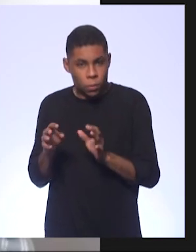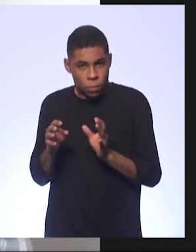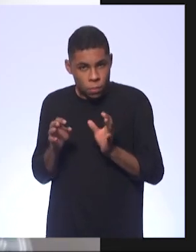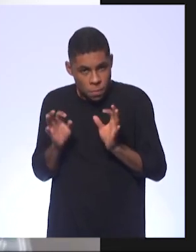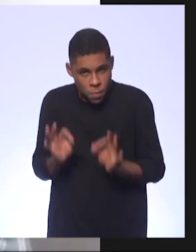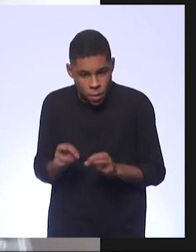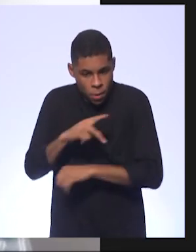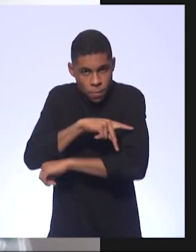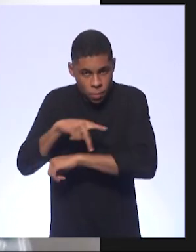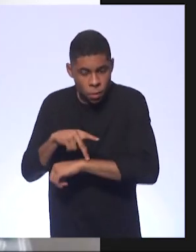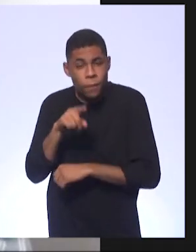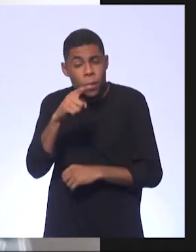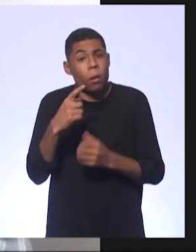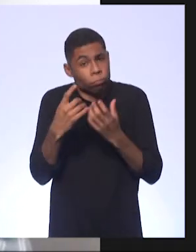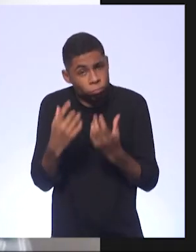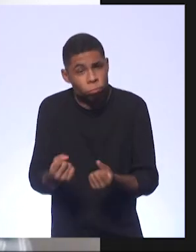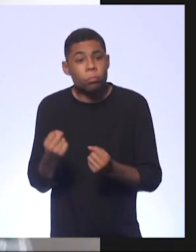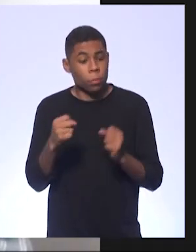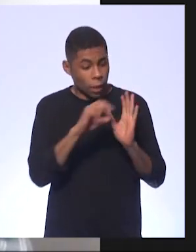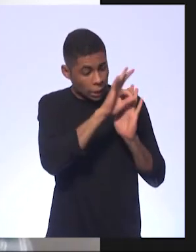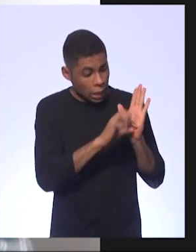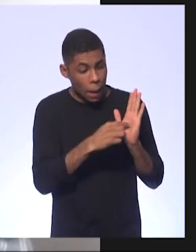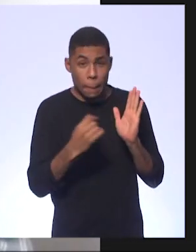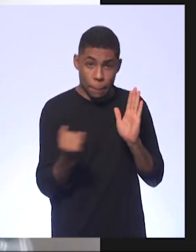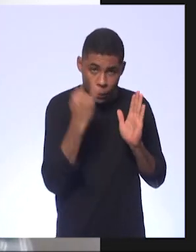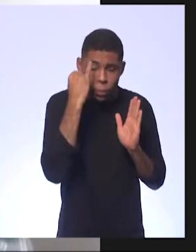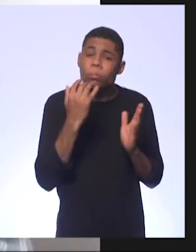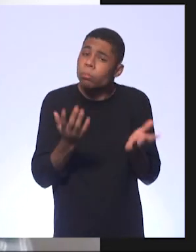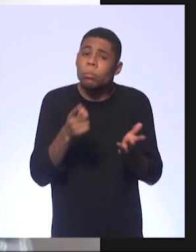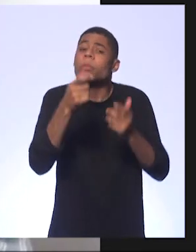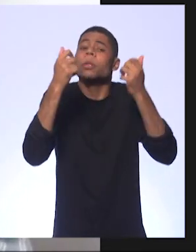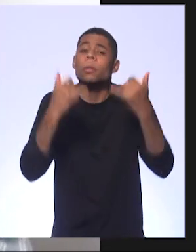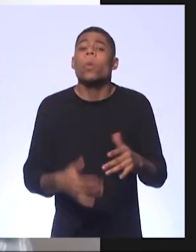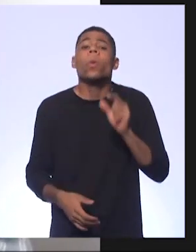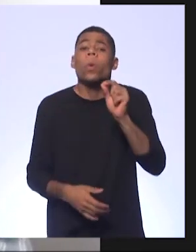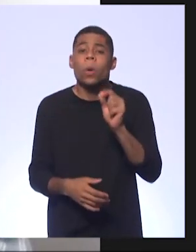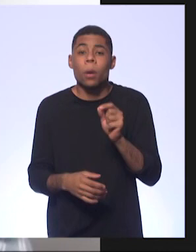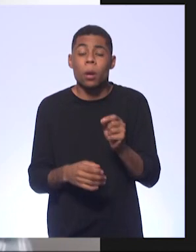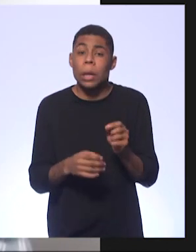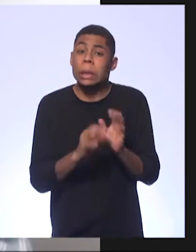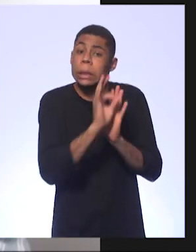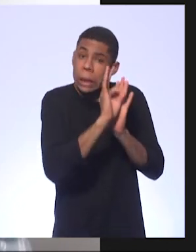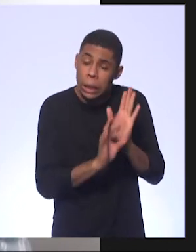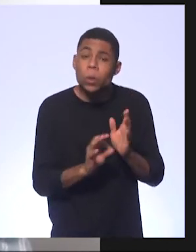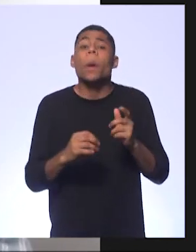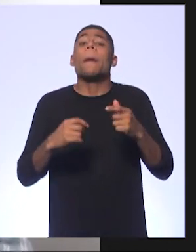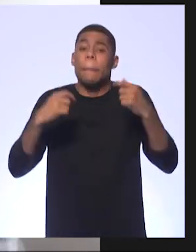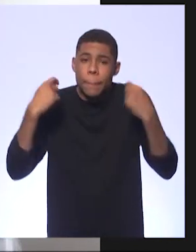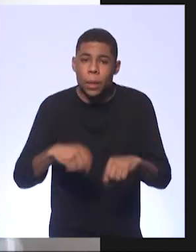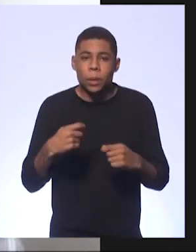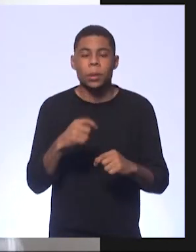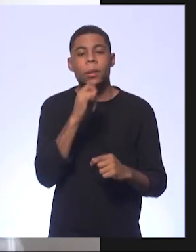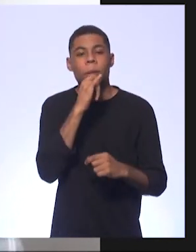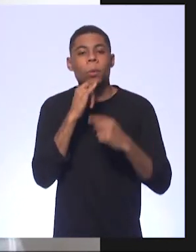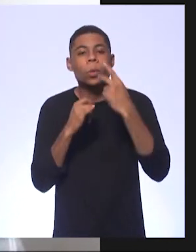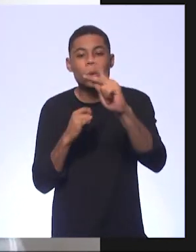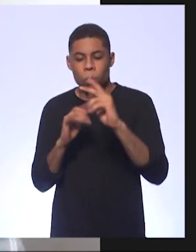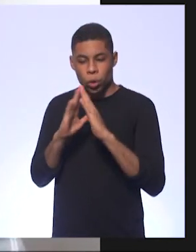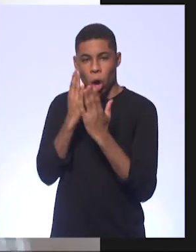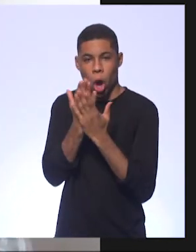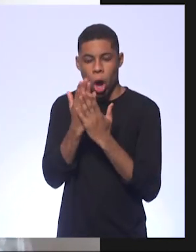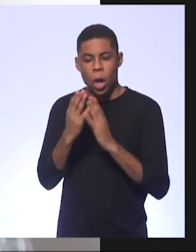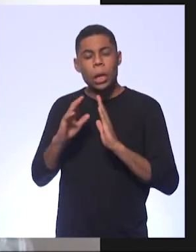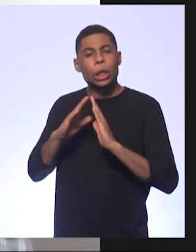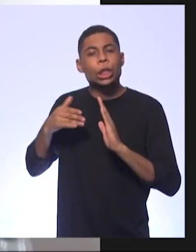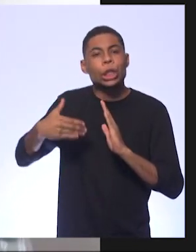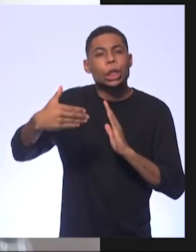e aceitando a importância do texto, você está dizendo quais textos têm que estar na rotina da escola. Então,